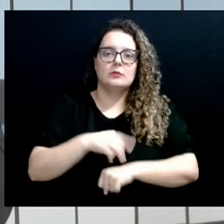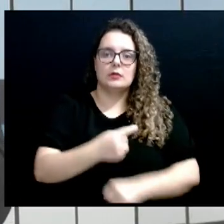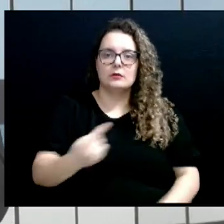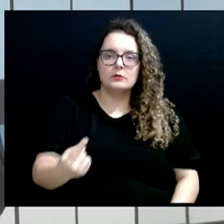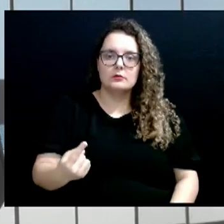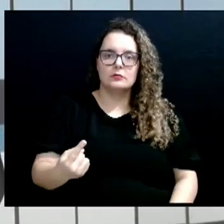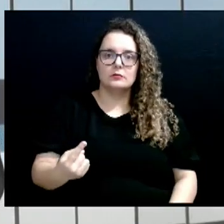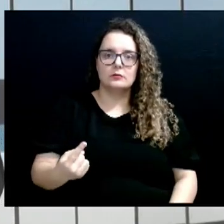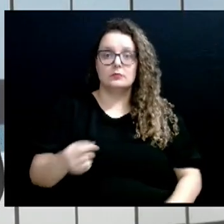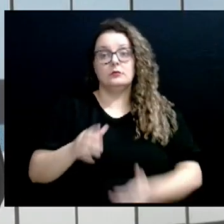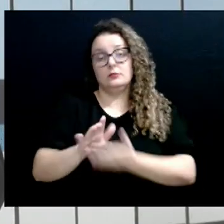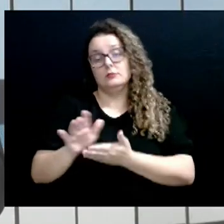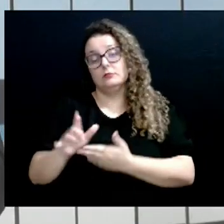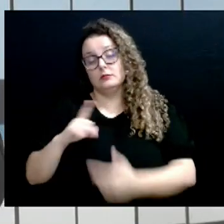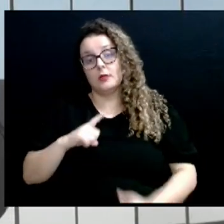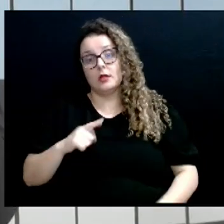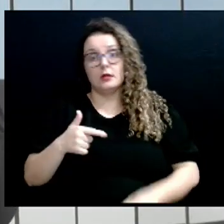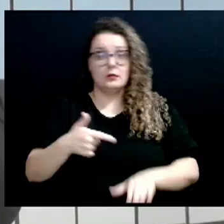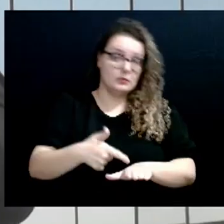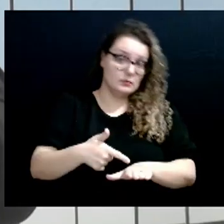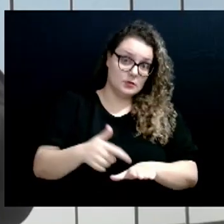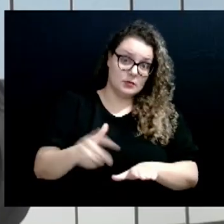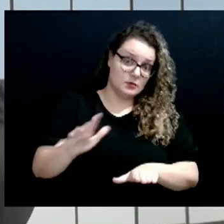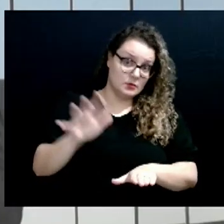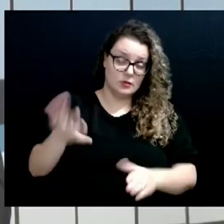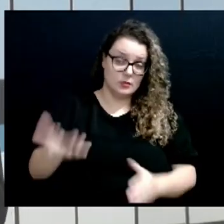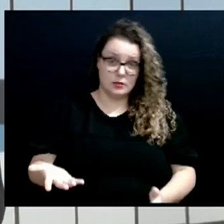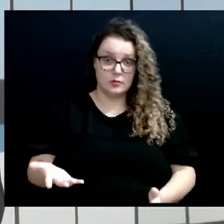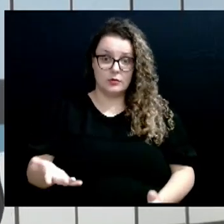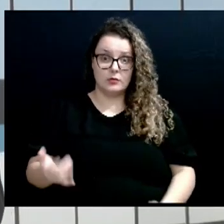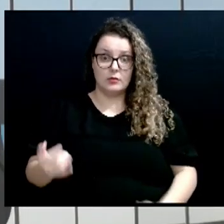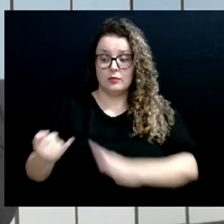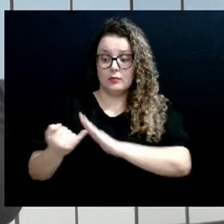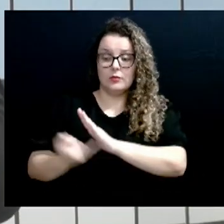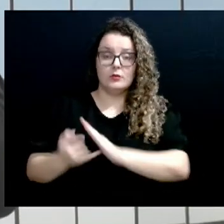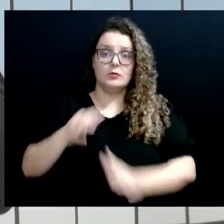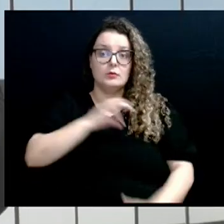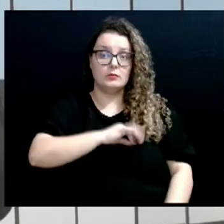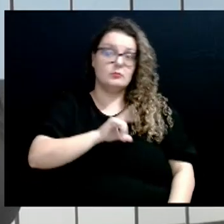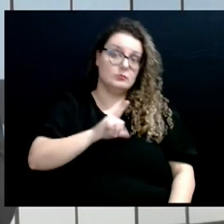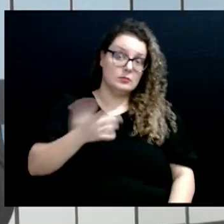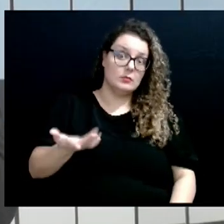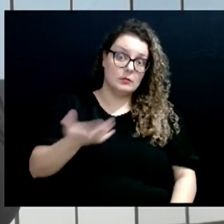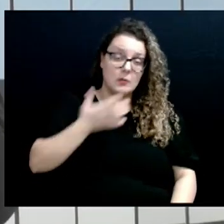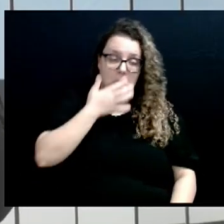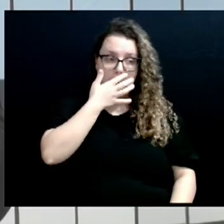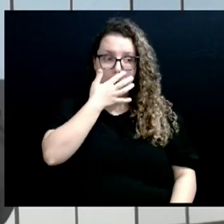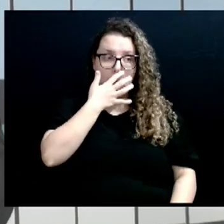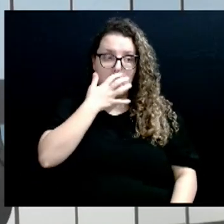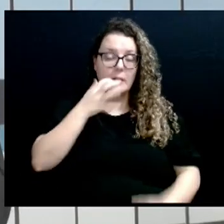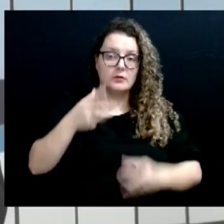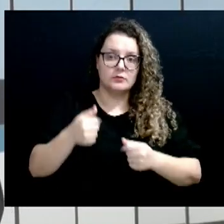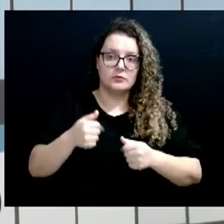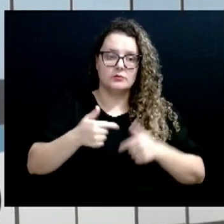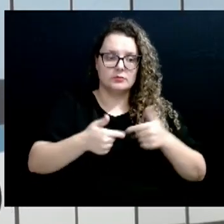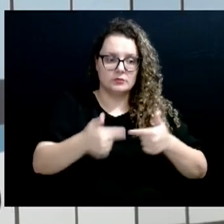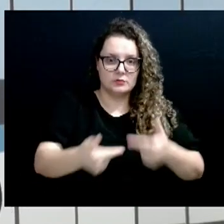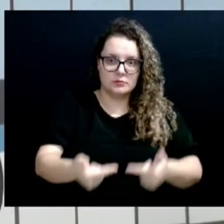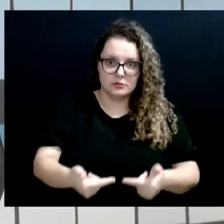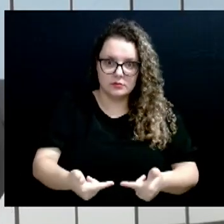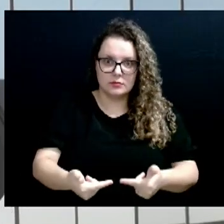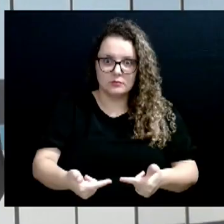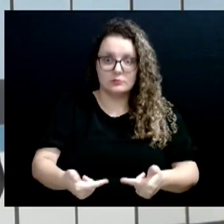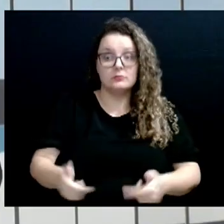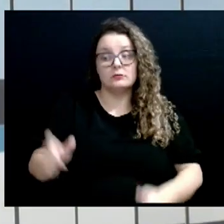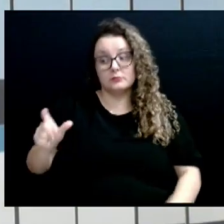A gasolina está caro, o combustível está caro, o instrutor tem um salário alto. Então, todos esses encargos elevam o valor da habilitação. Não